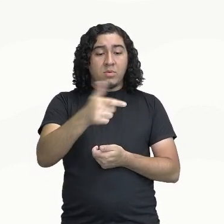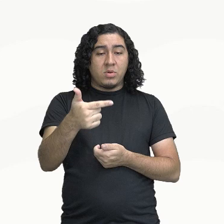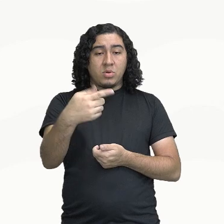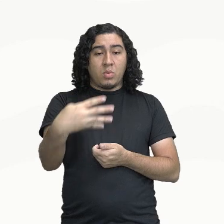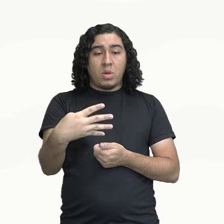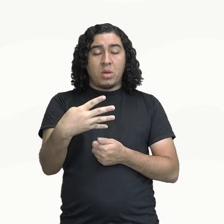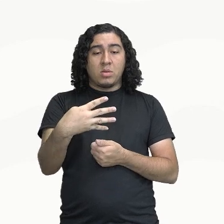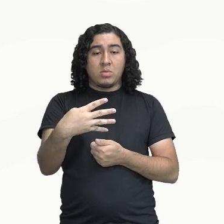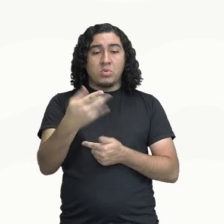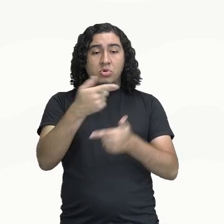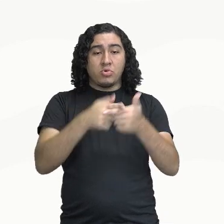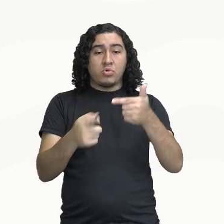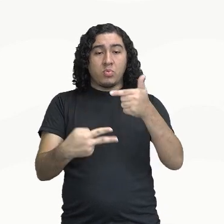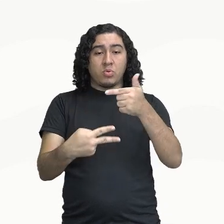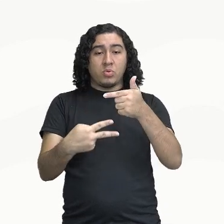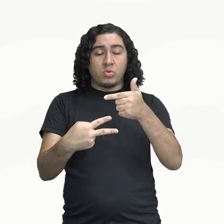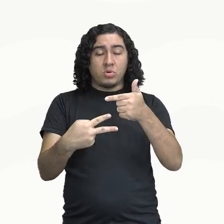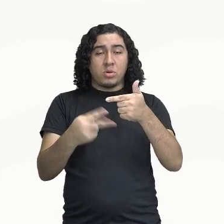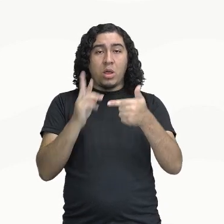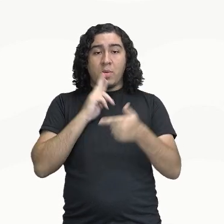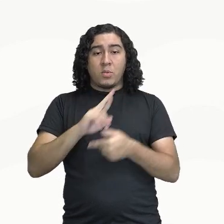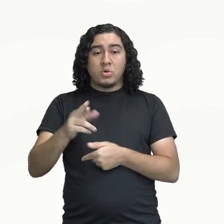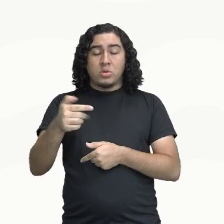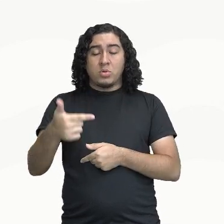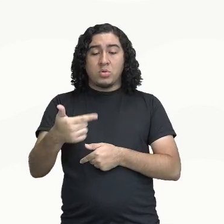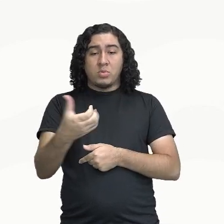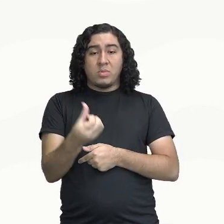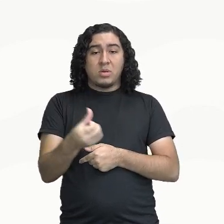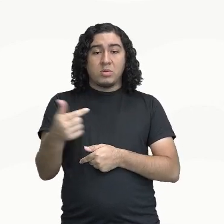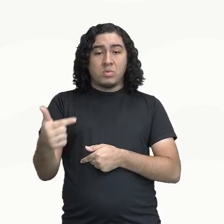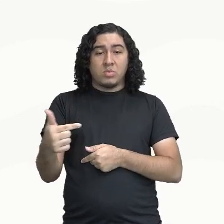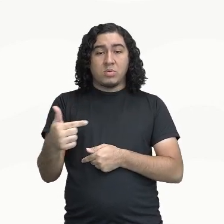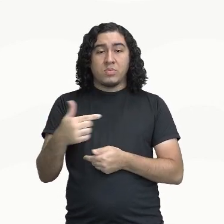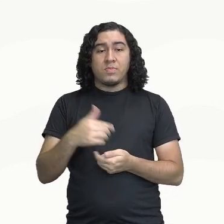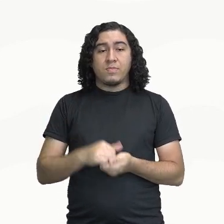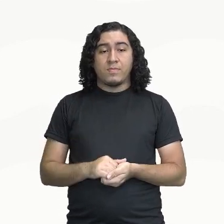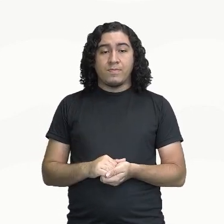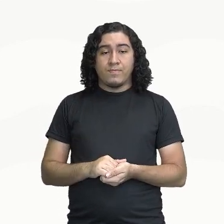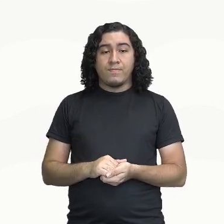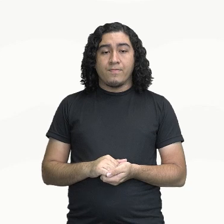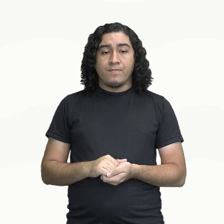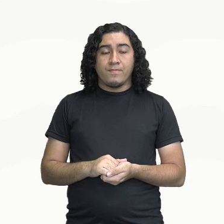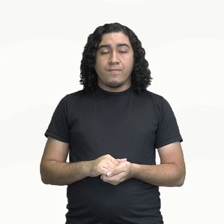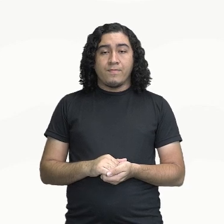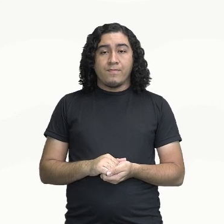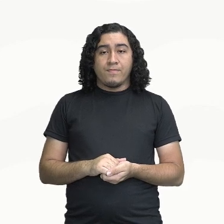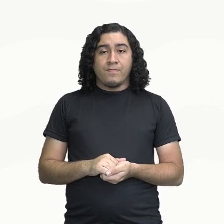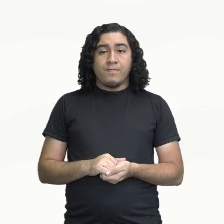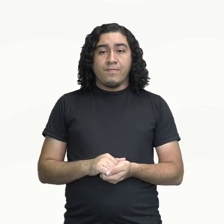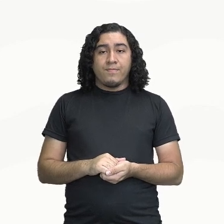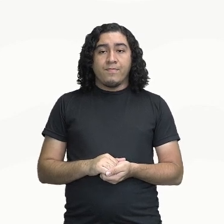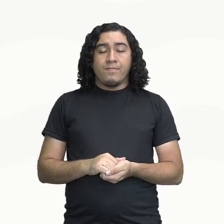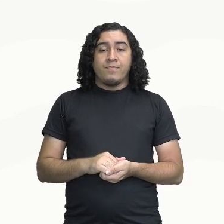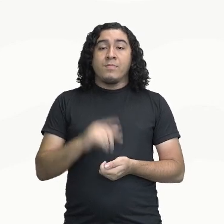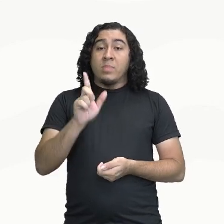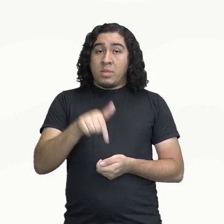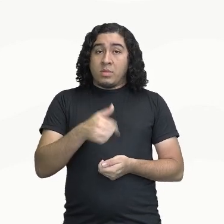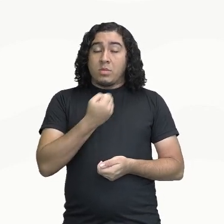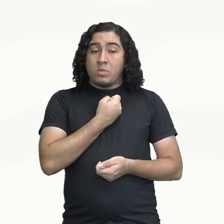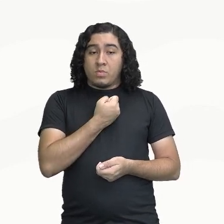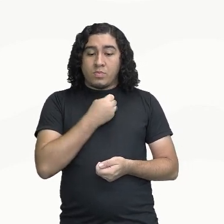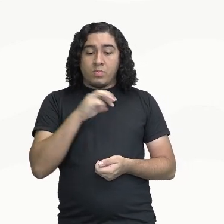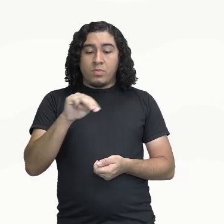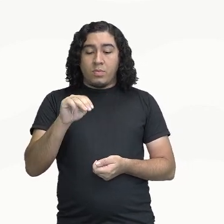524, e divide por 2. E esse resultado é 262. Esse é o valor